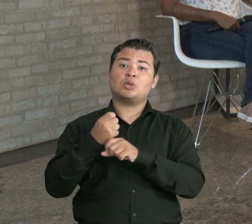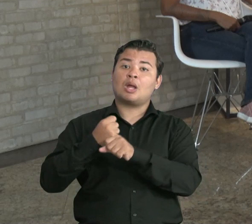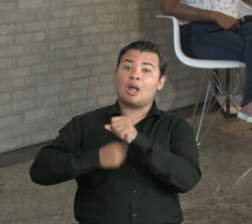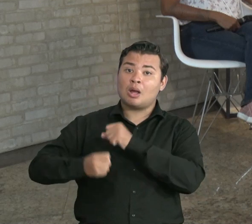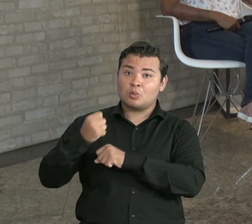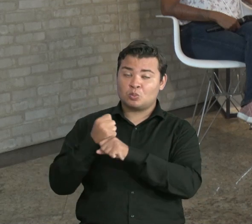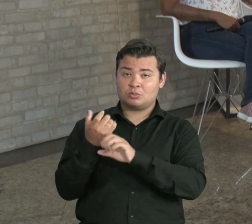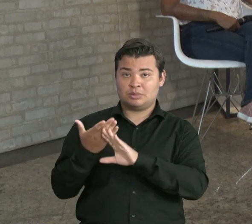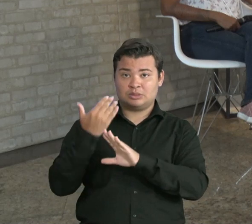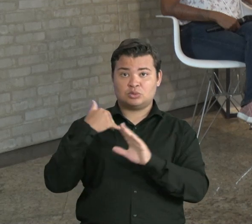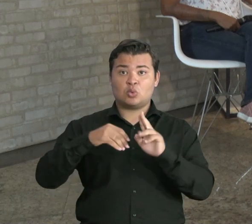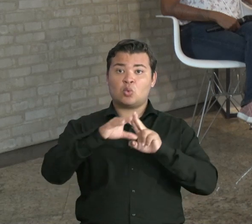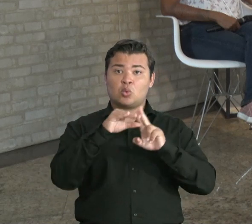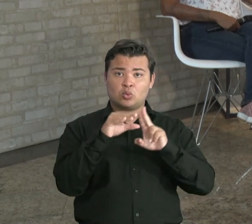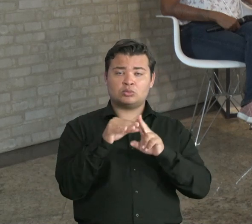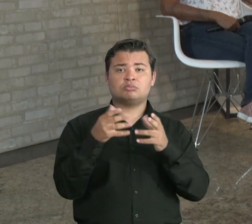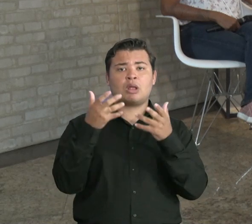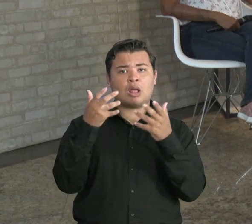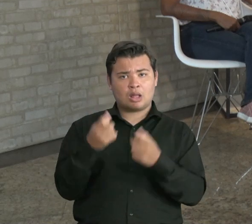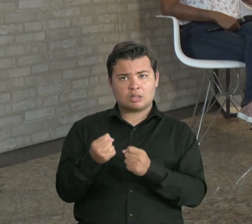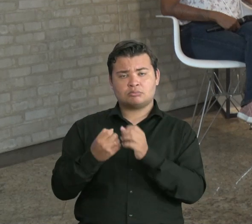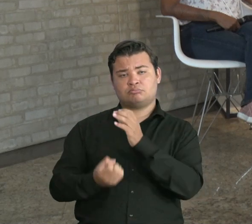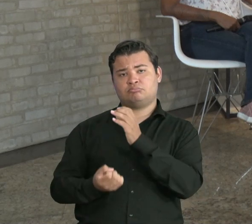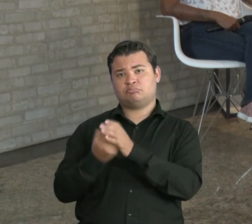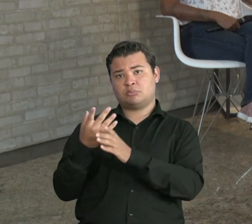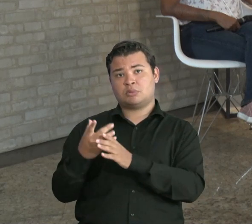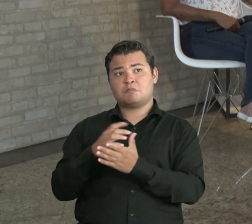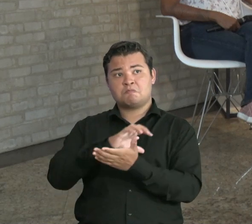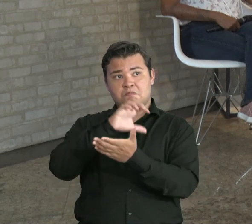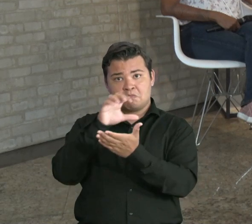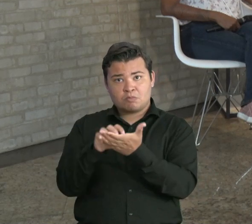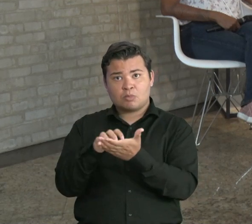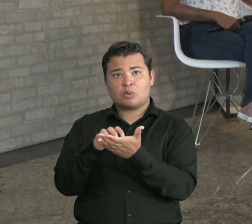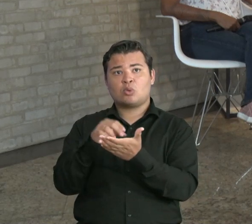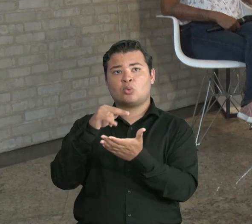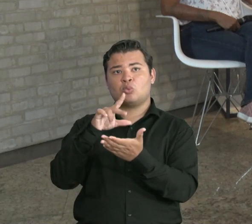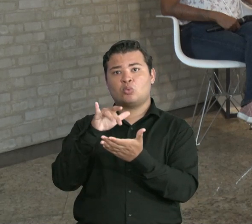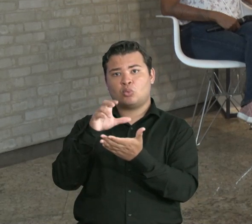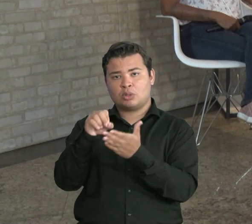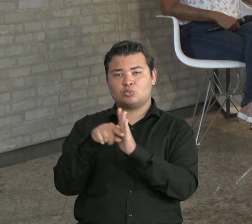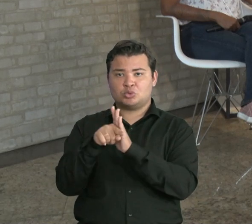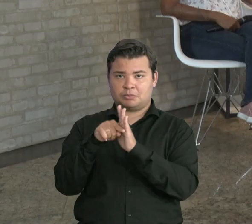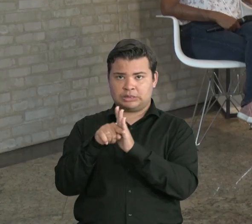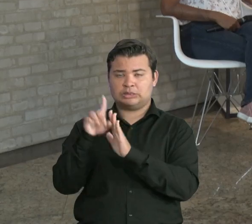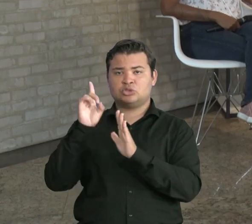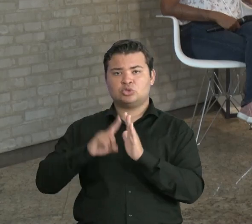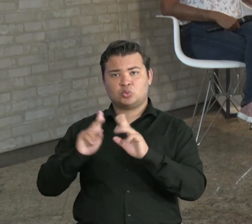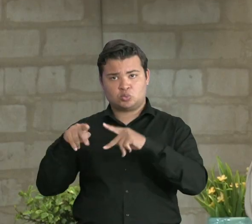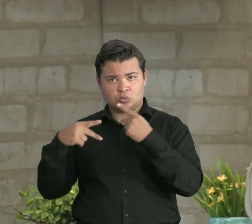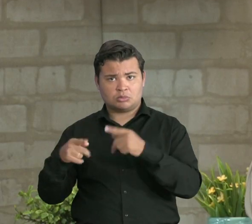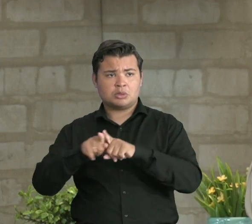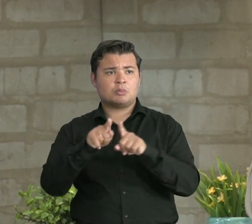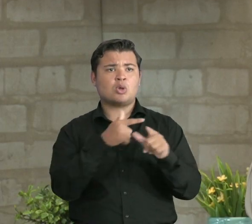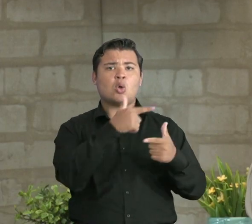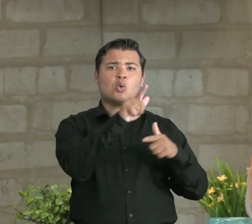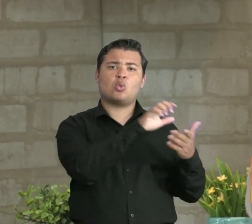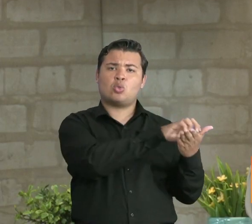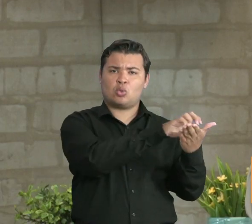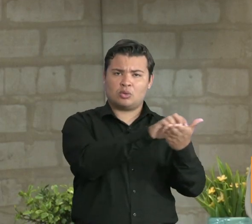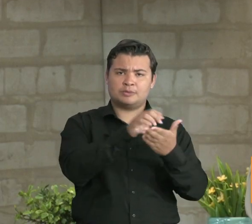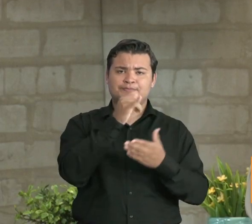Consune aprovou a criação de uma estrutura própria para núcleos de pesquisa, não só em direitos humanos, mas outros núcleos que já estão criados, inclusive, como